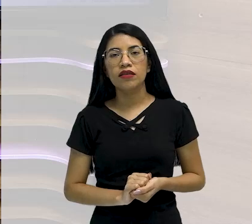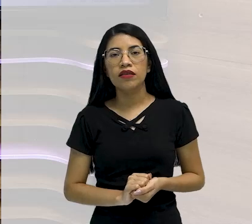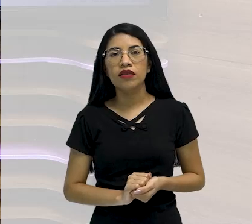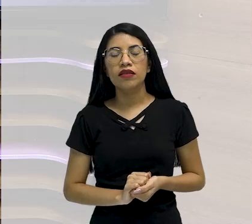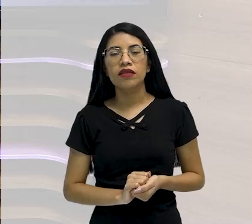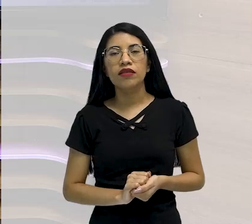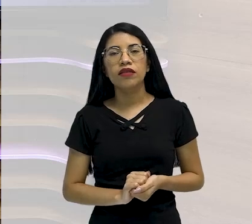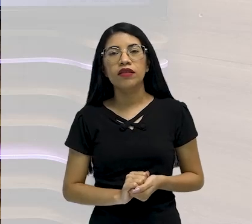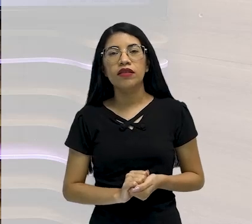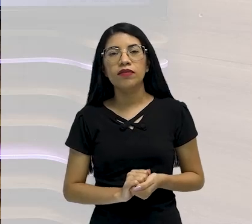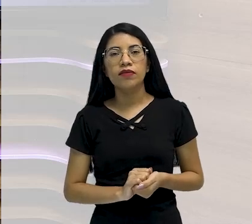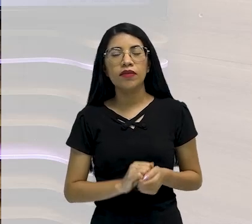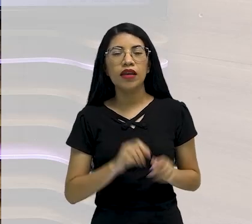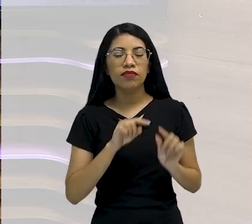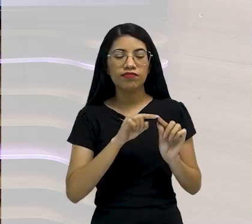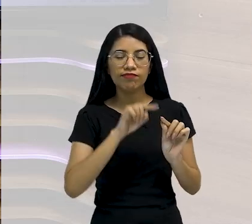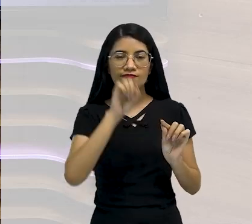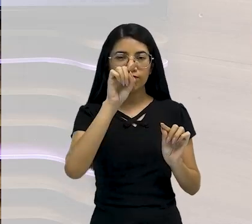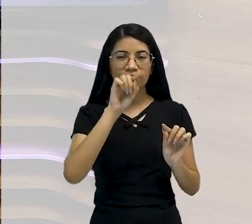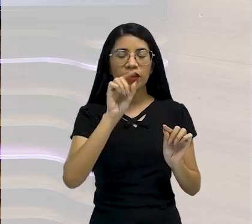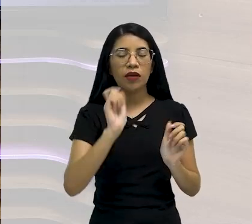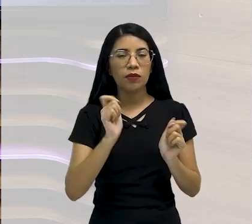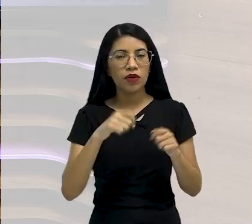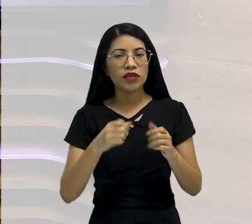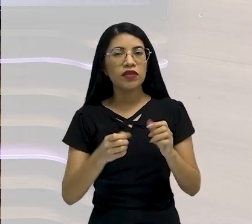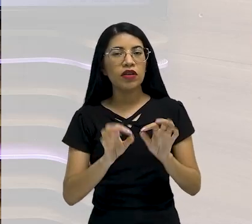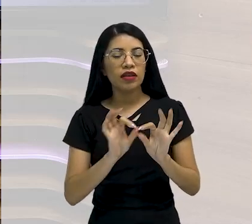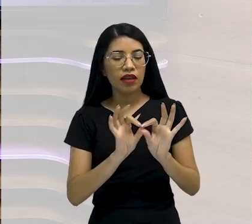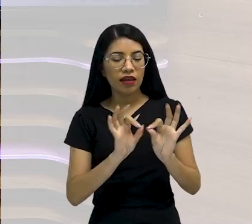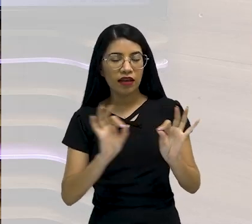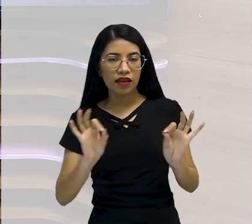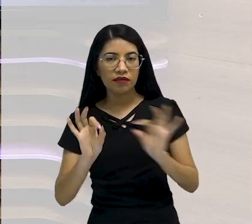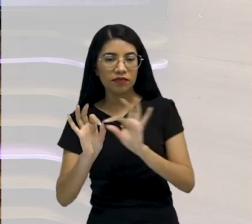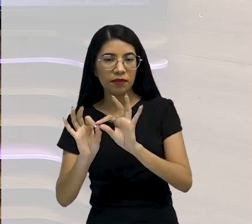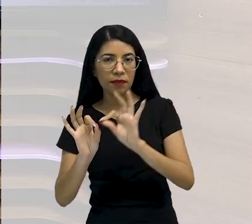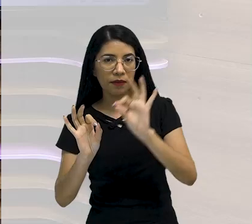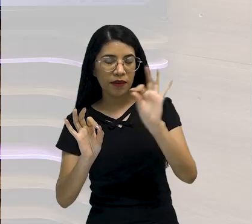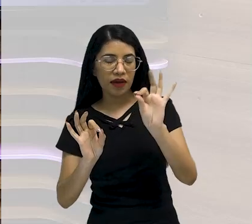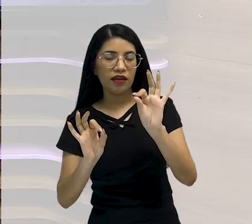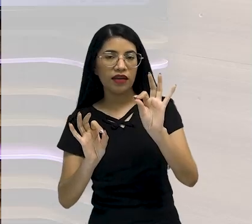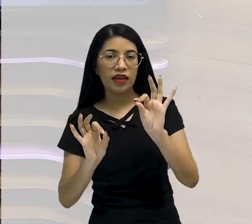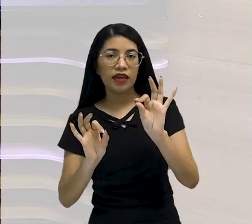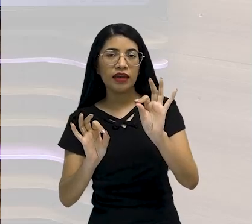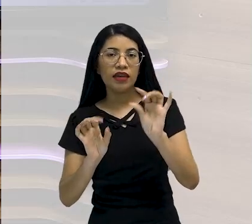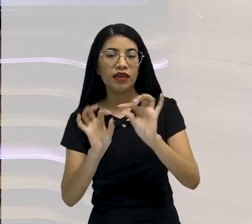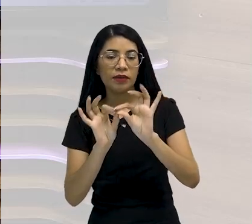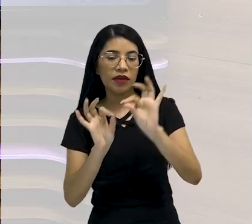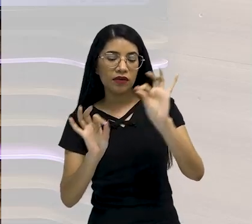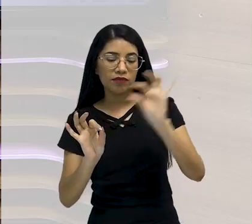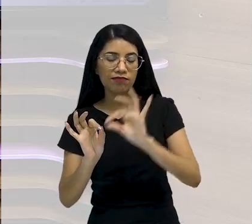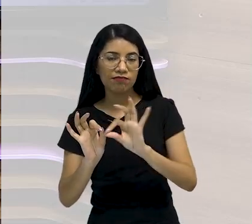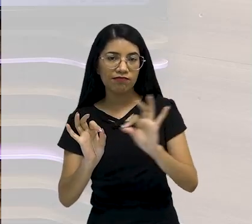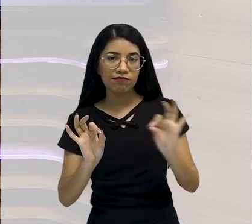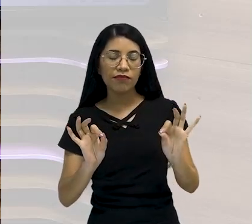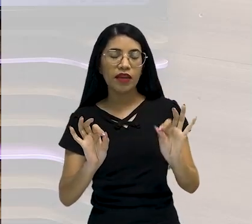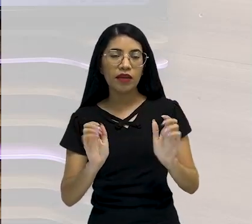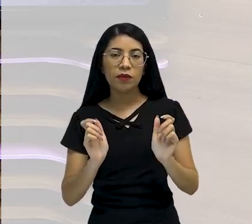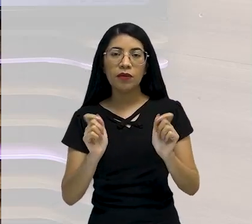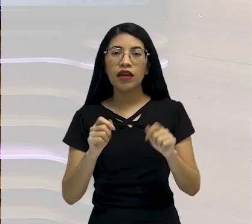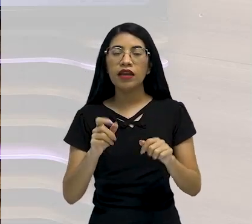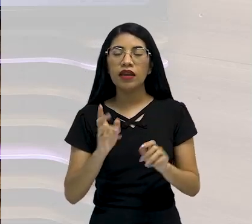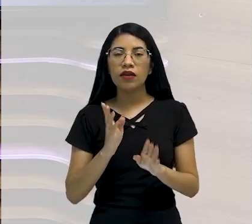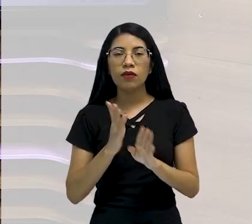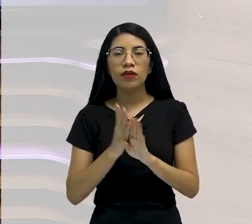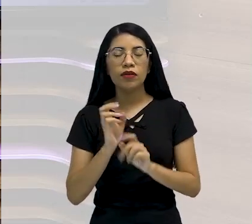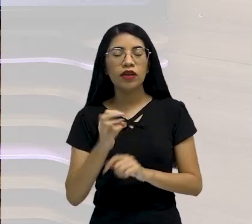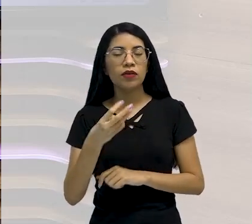o segmento da reta, você consegue construir os outros 2 lados e ao unir esses 2 lados você vai ter aí o